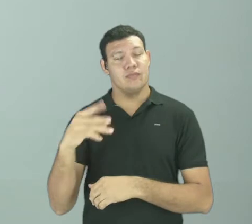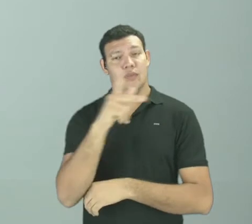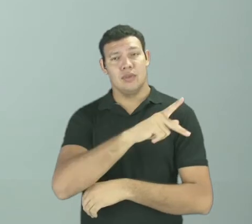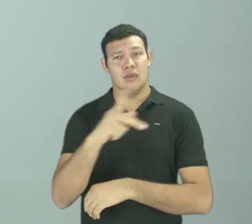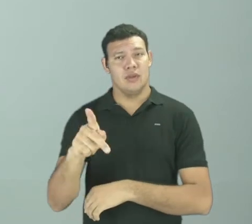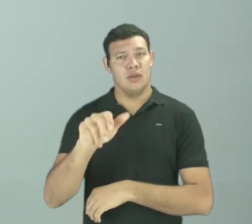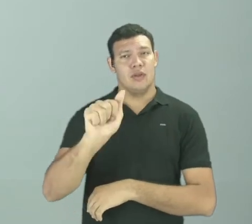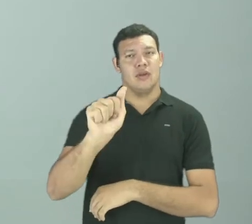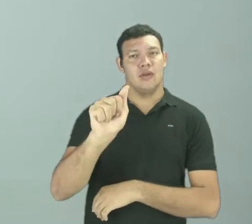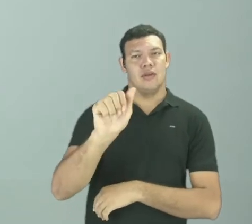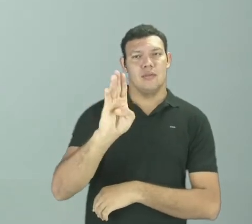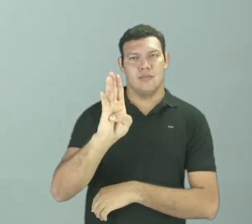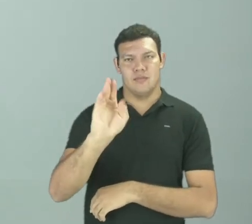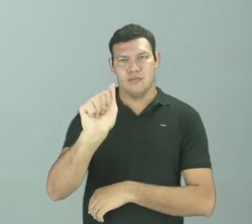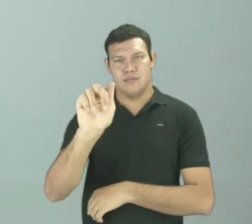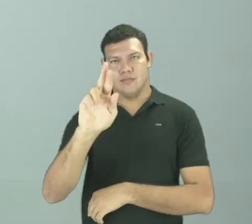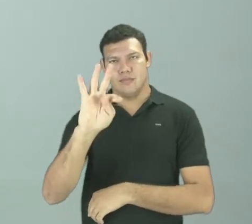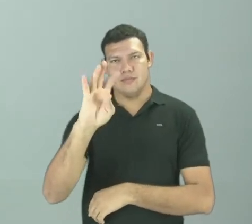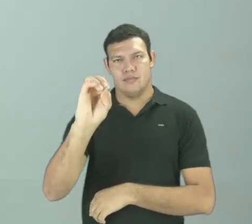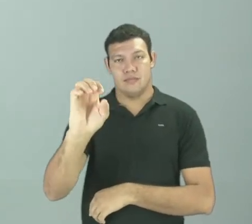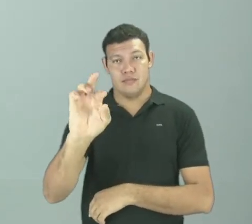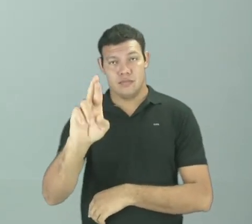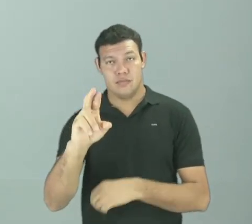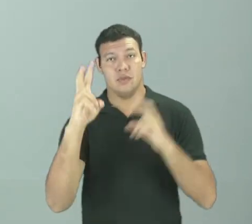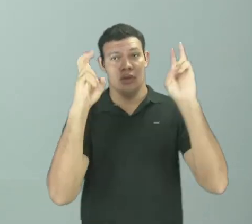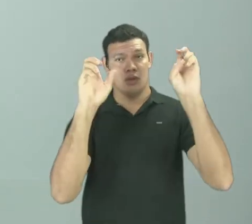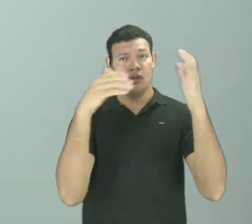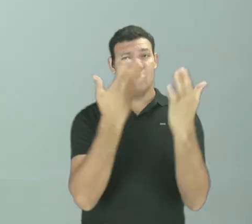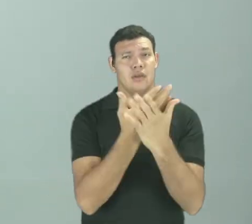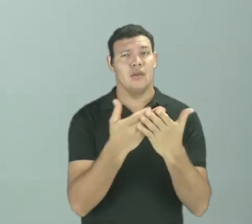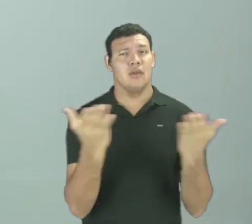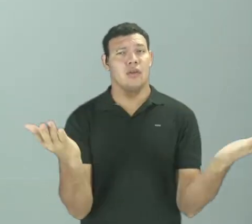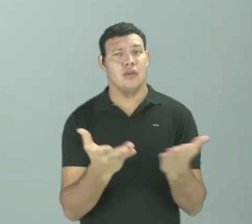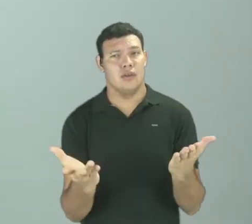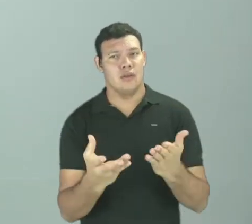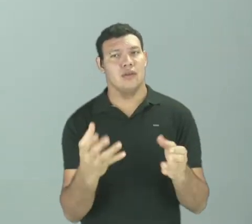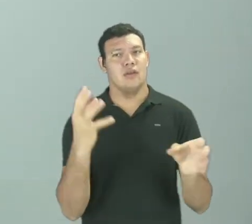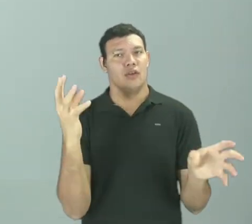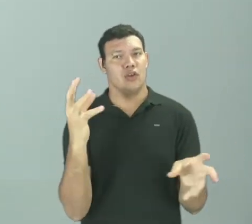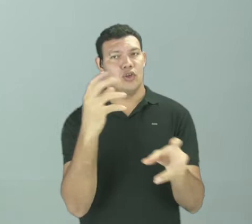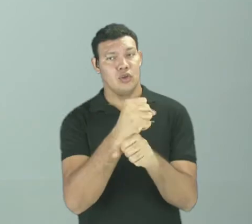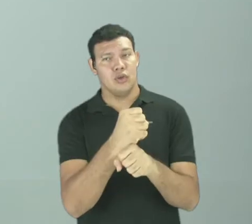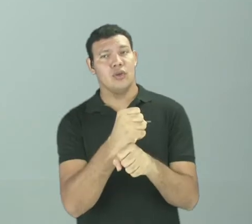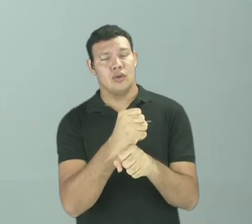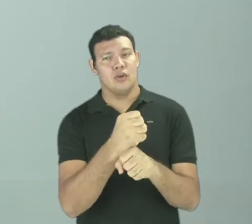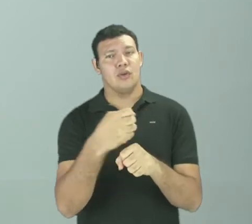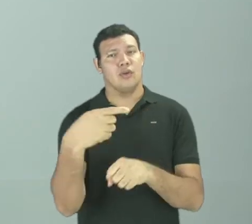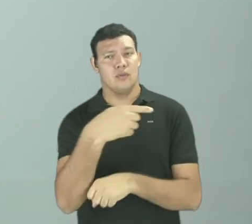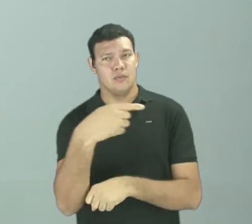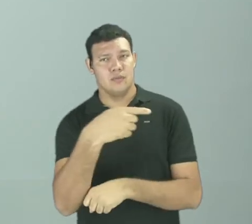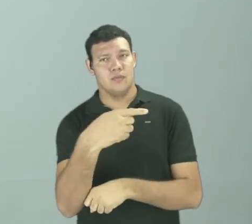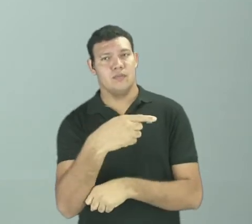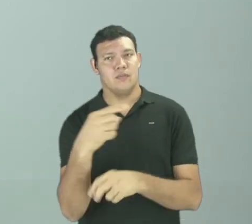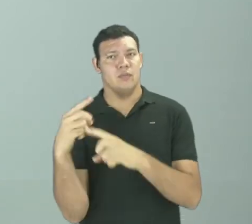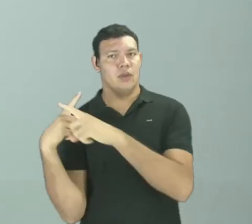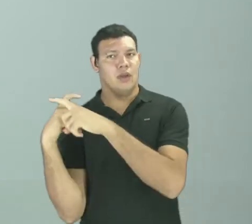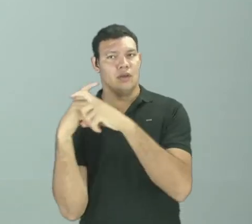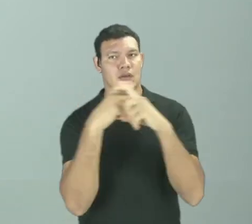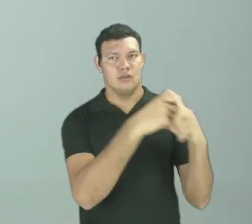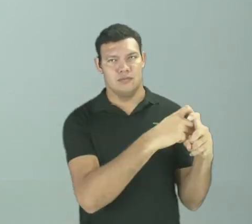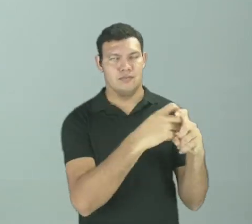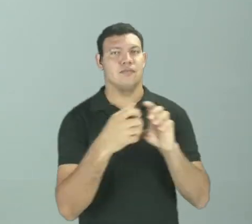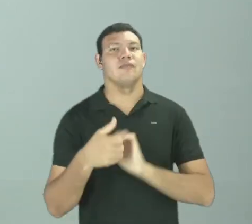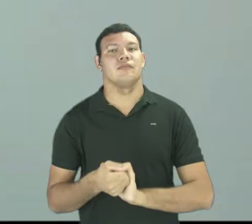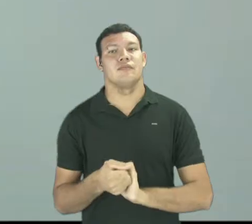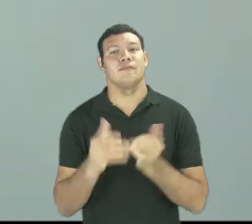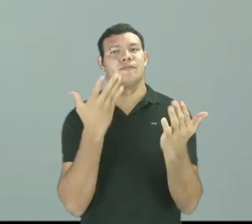tema da aula de hoje é adição e subtração de polinômio. Então olha só, gente, nas aulas anteriores